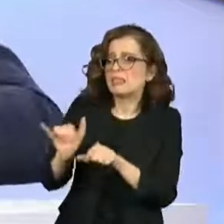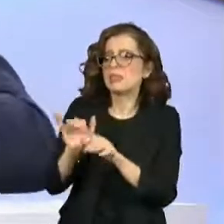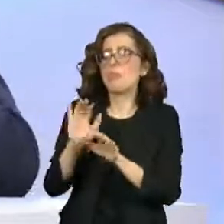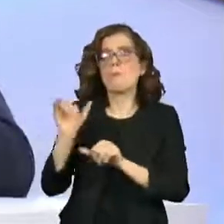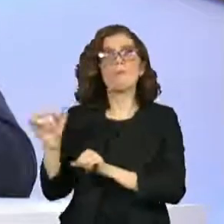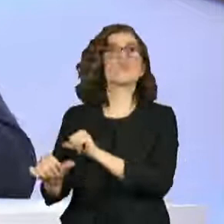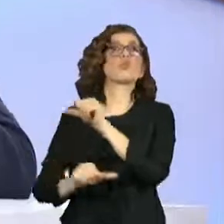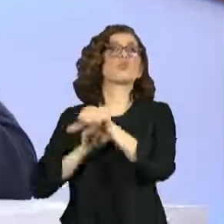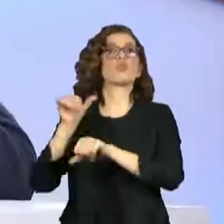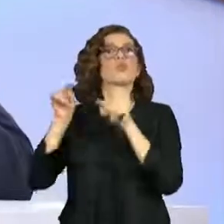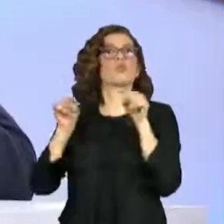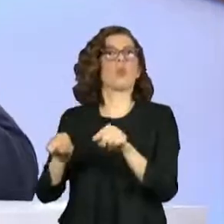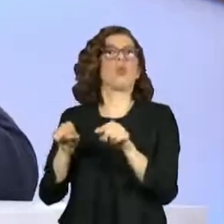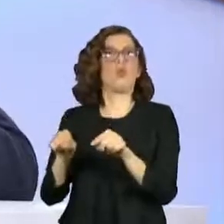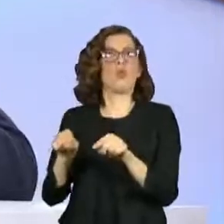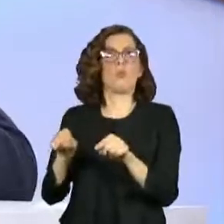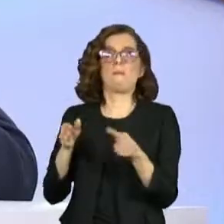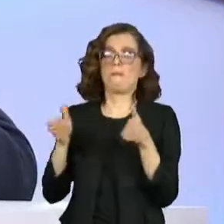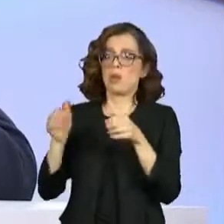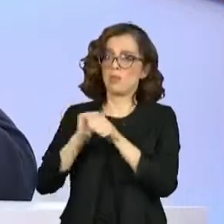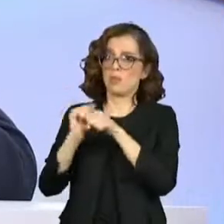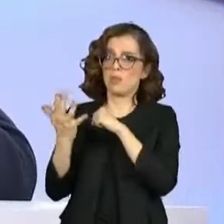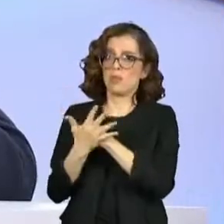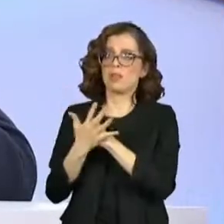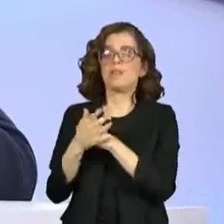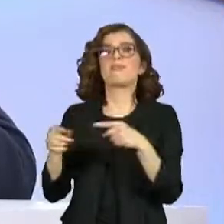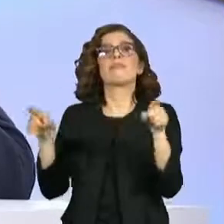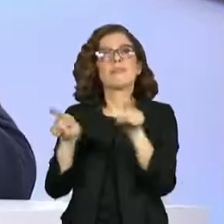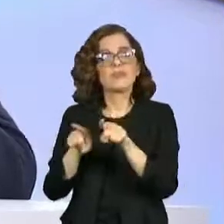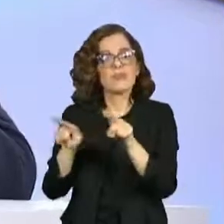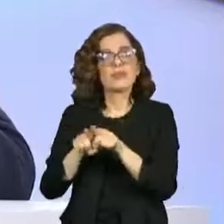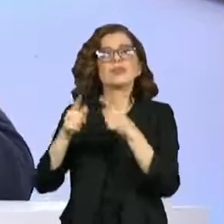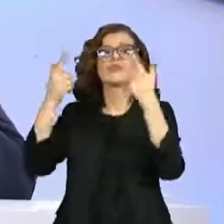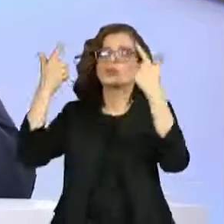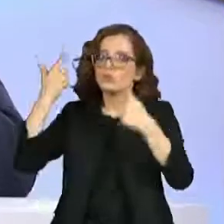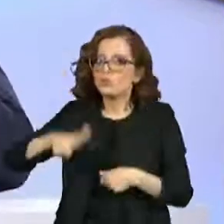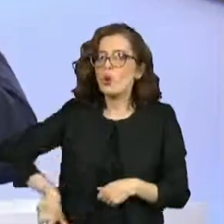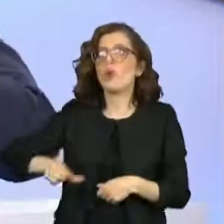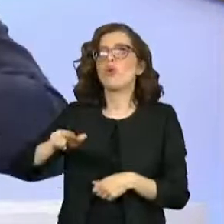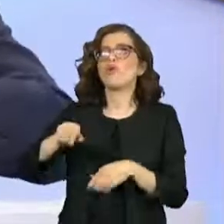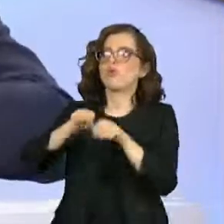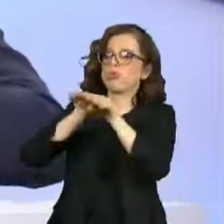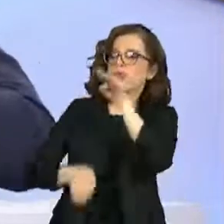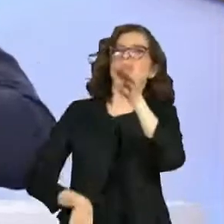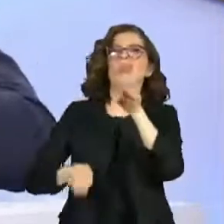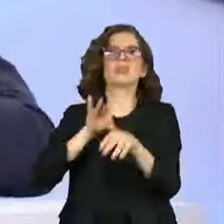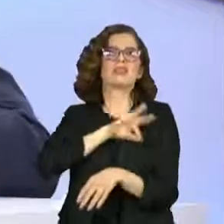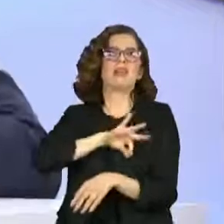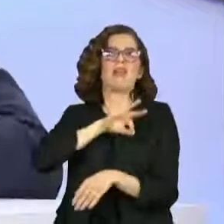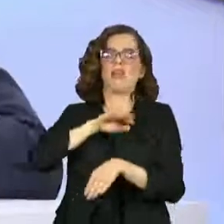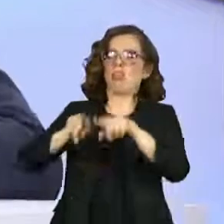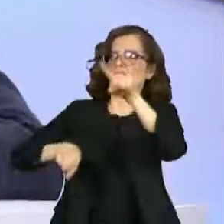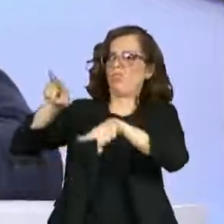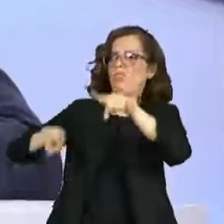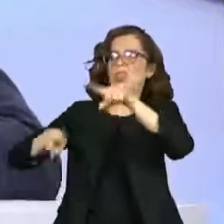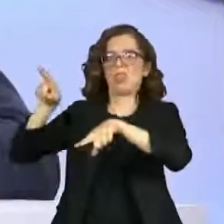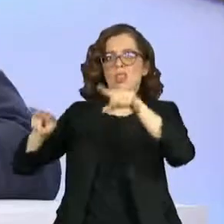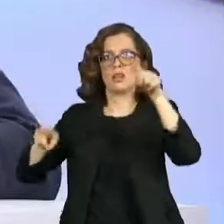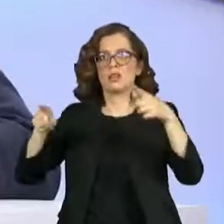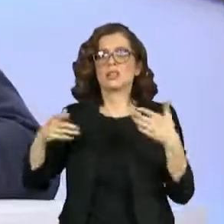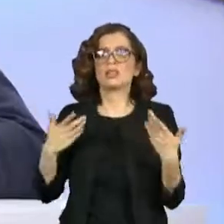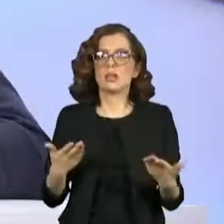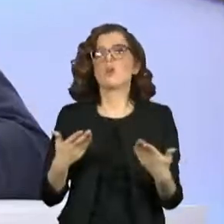foi para a diferença entre as pessoas. Esse é um ponto. O outro ponto é, logo depois, no todo, no pós-guerra,